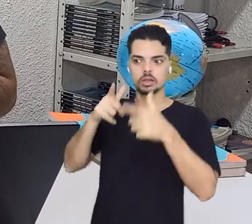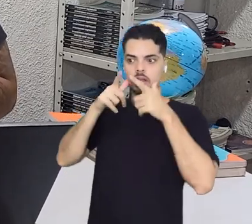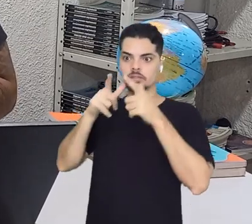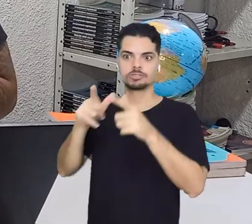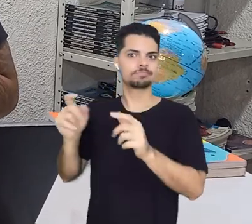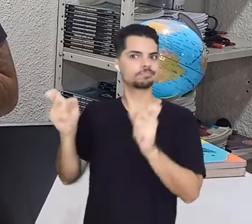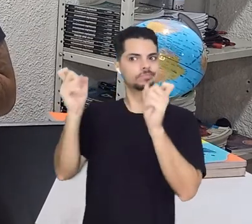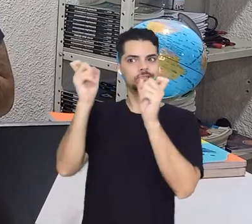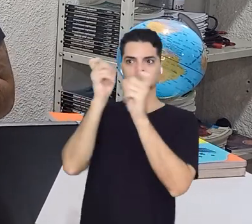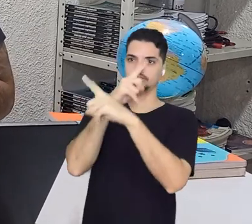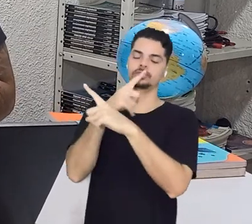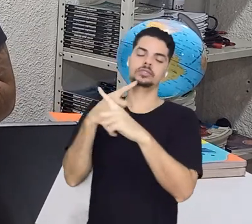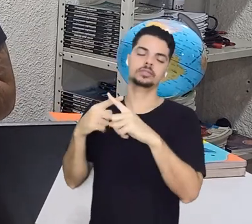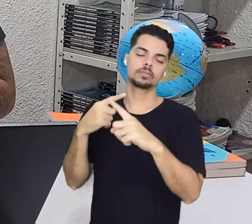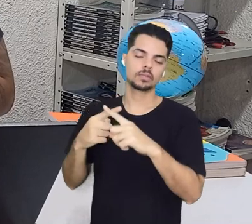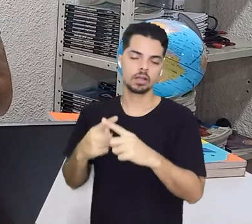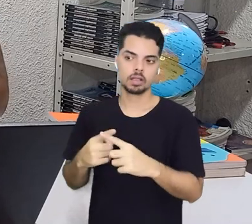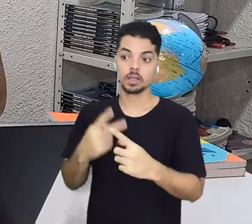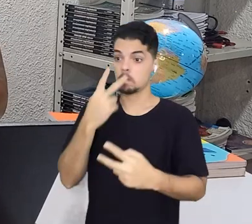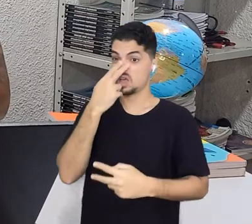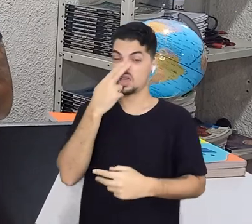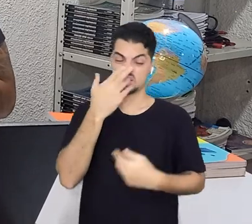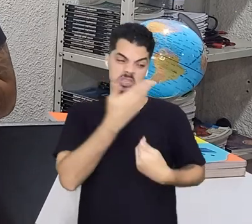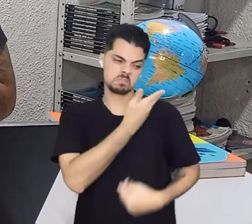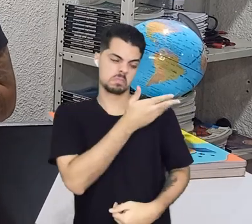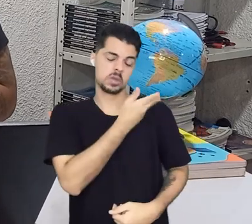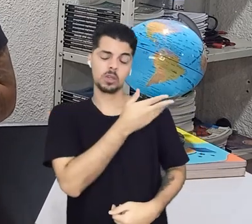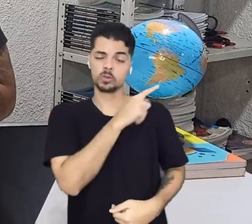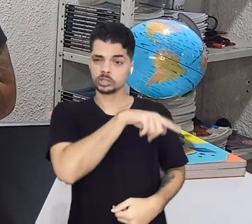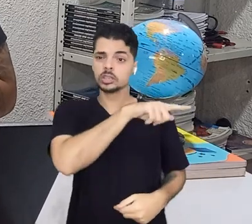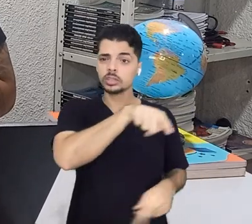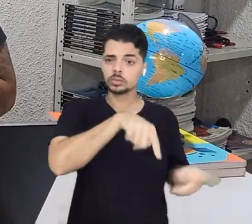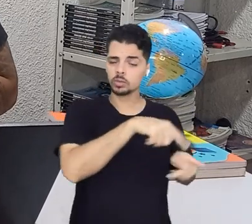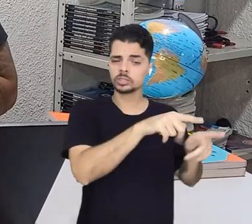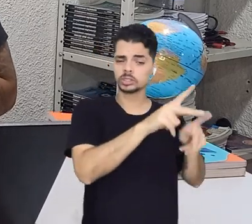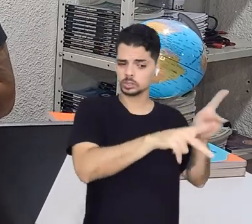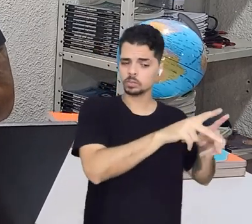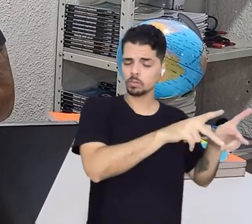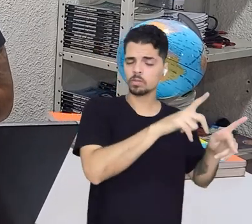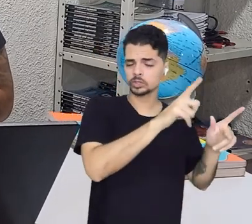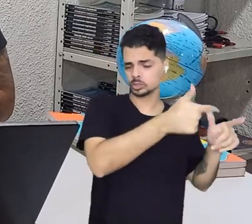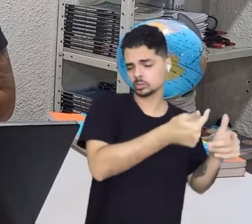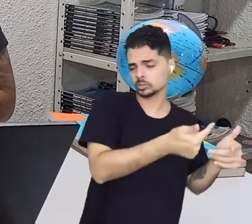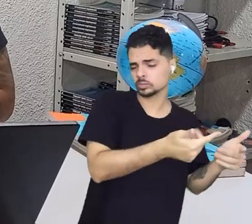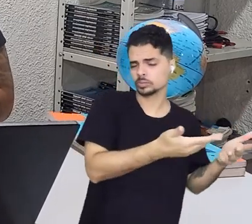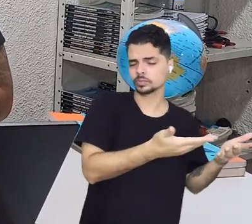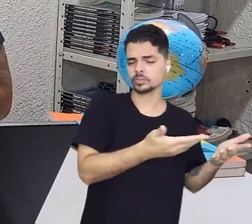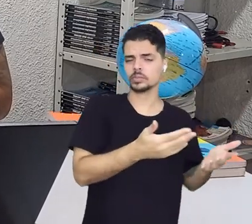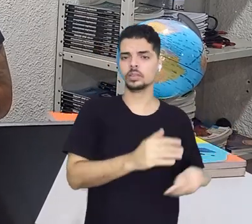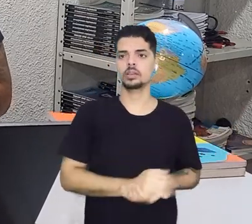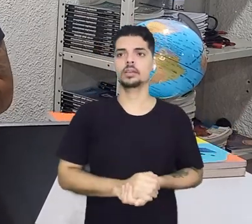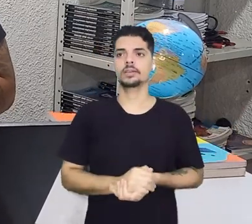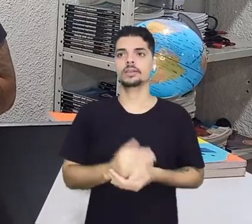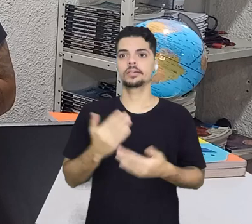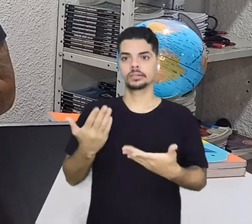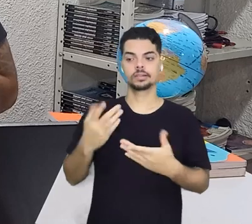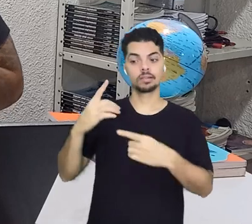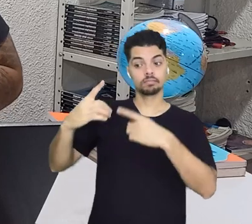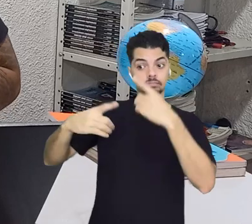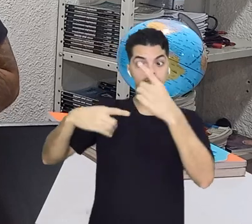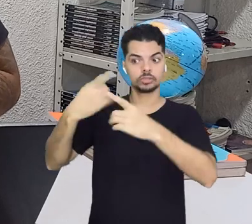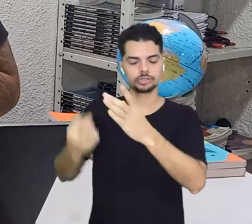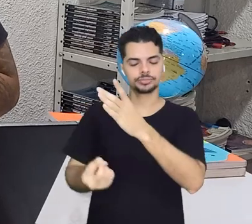sua cultura, suas expressões, suas formas artísticas e culturais a partir da linguagem.